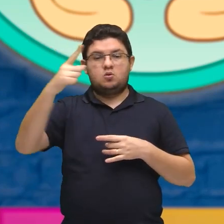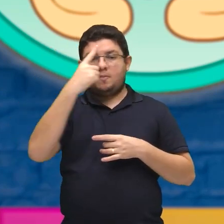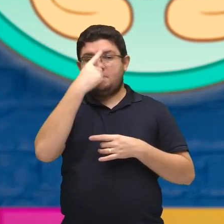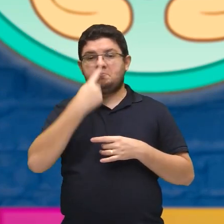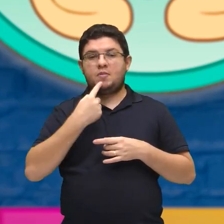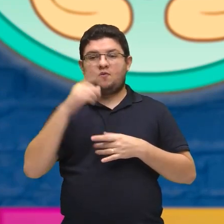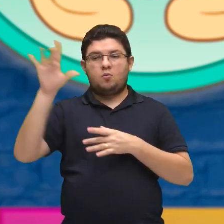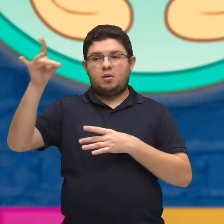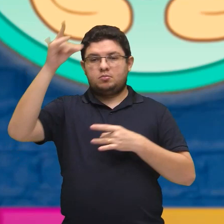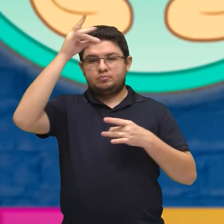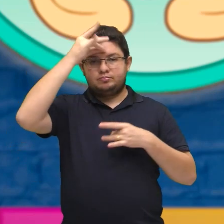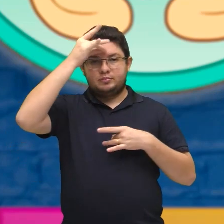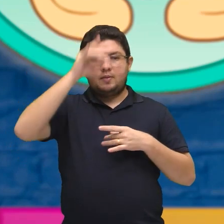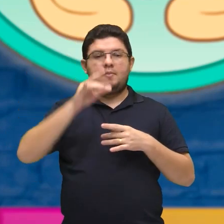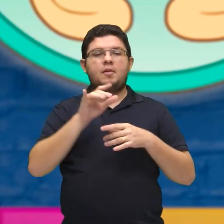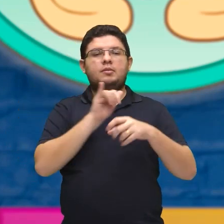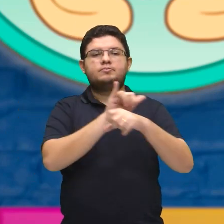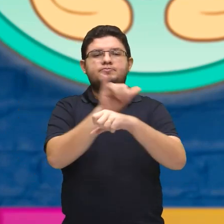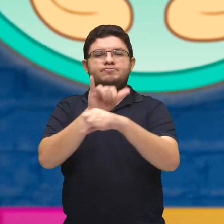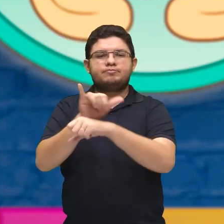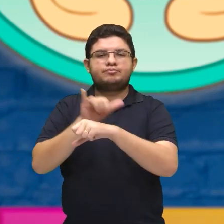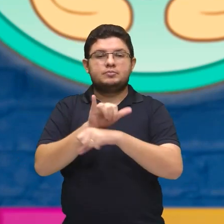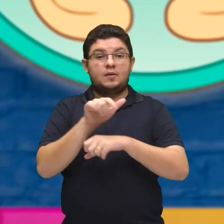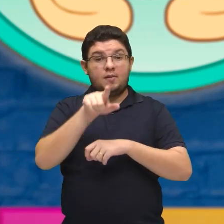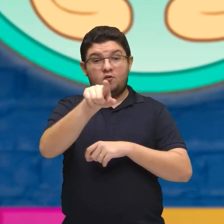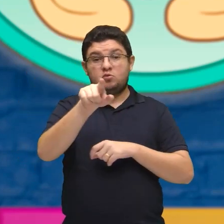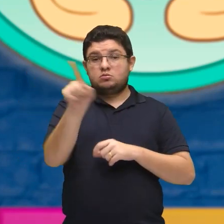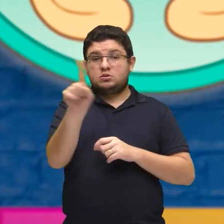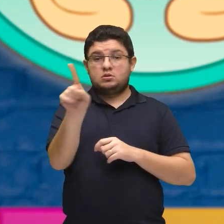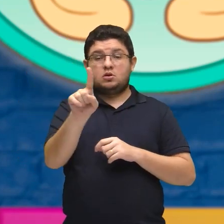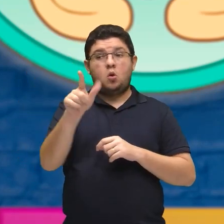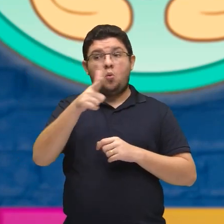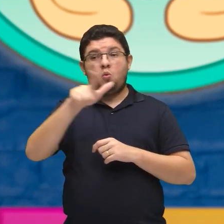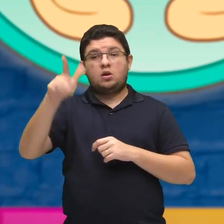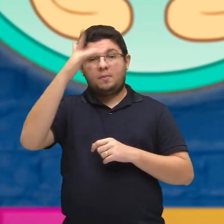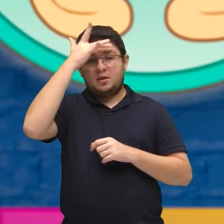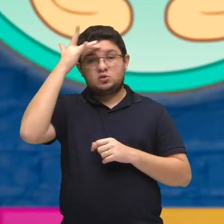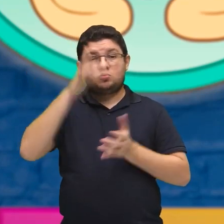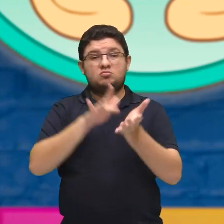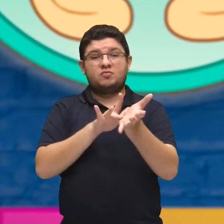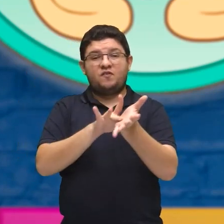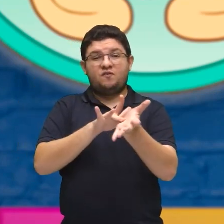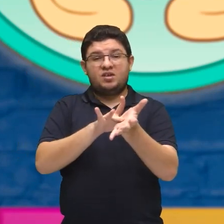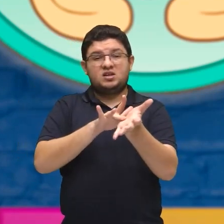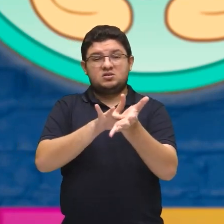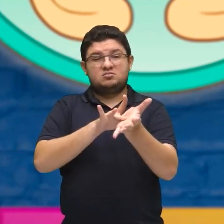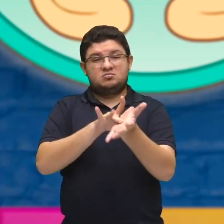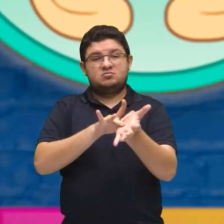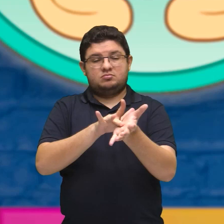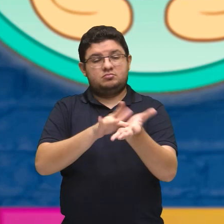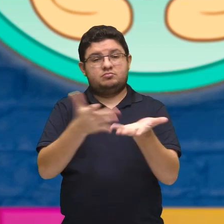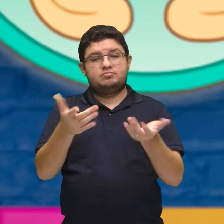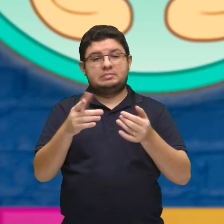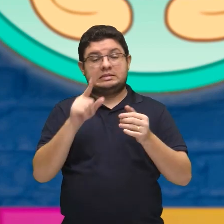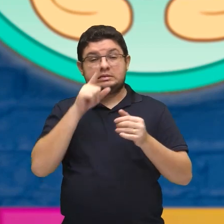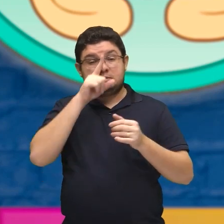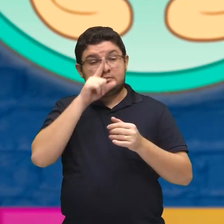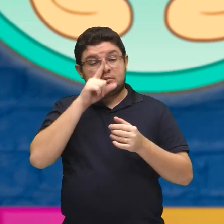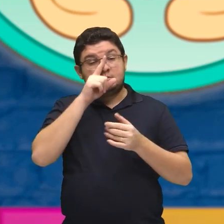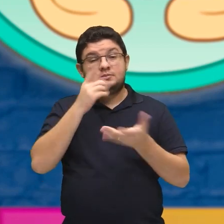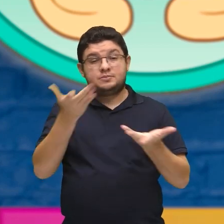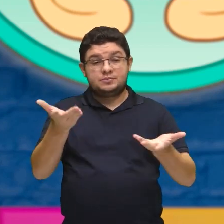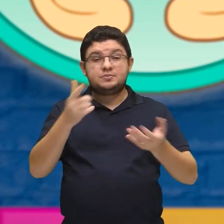E você não fez isso, é outra pessoa que faz. Isso é muito delicado, essas situações. Então,